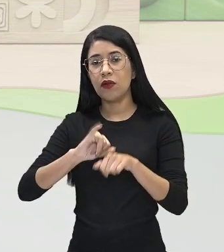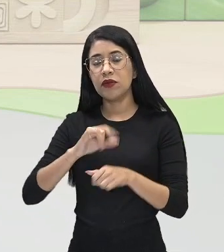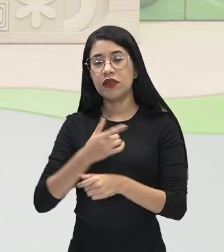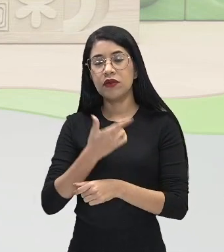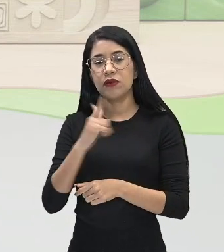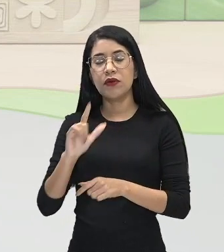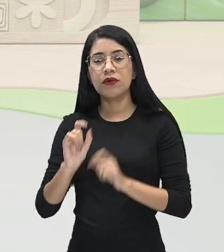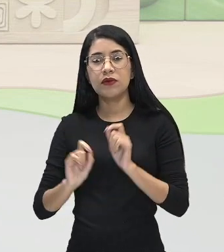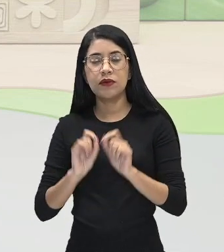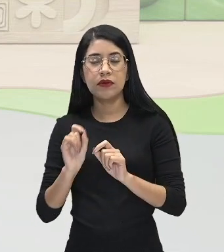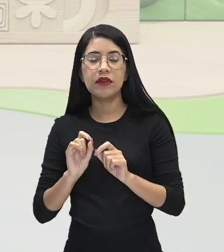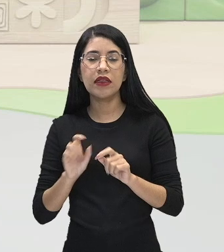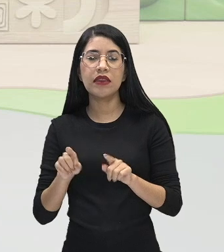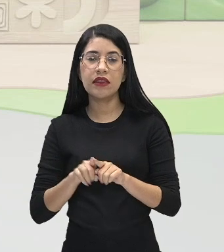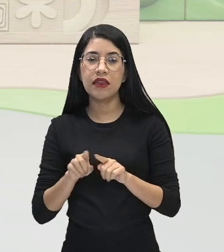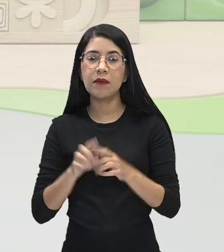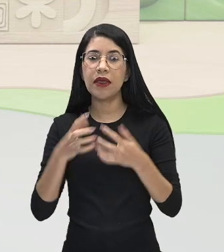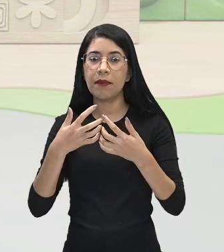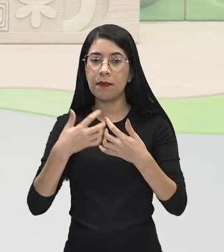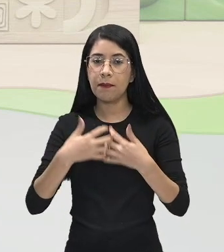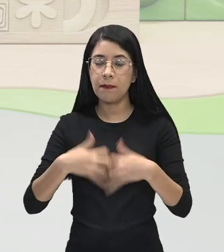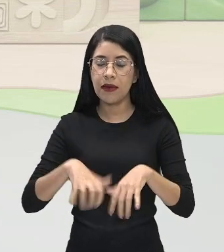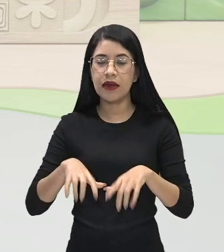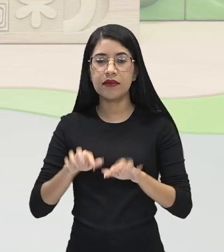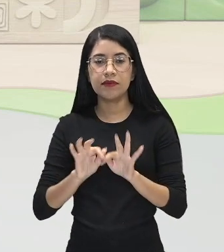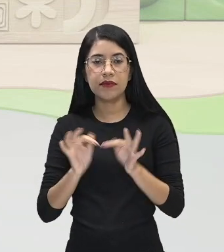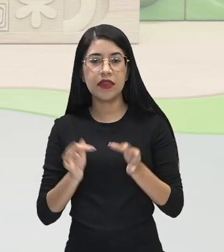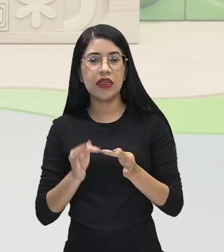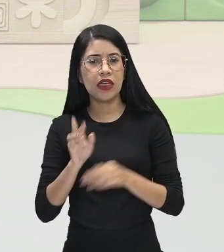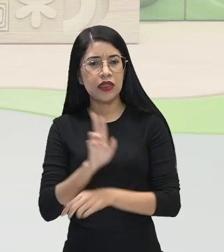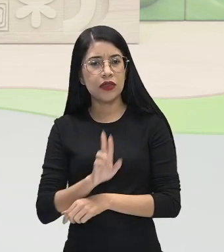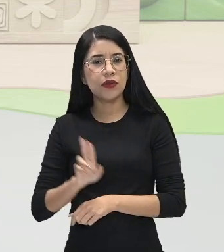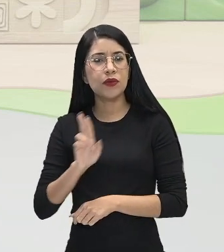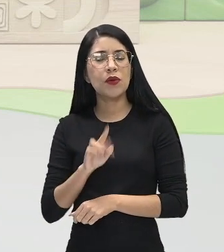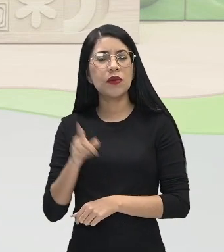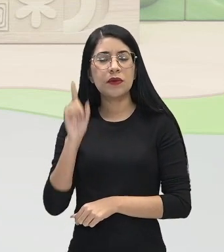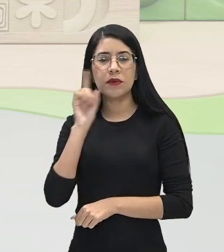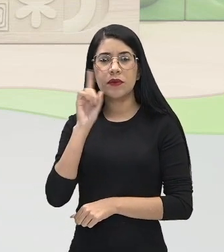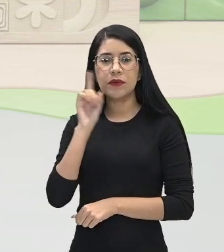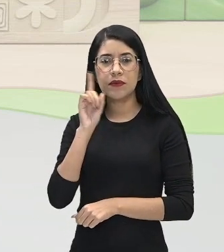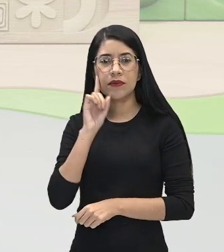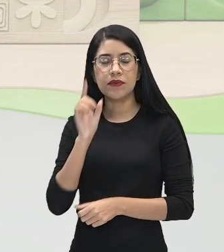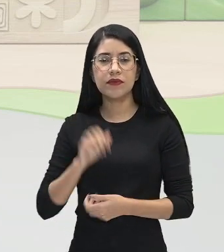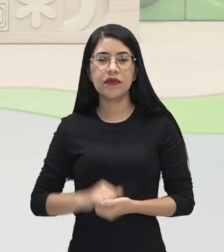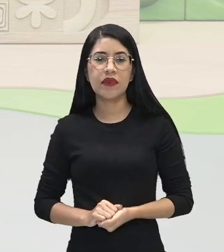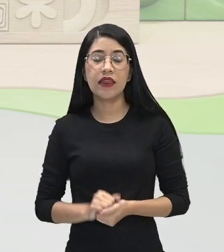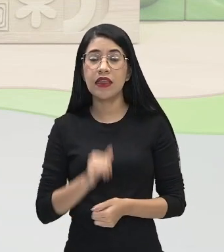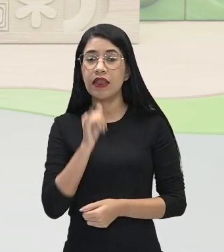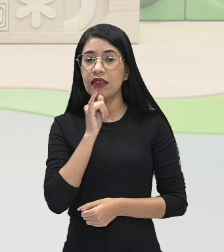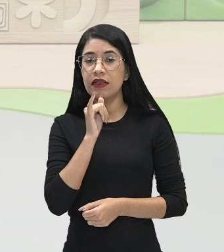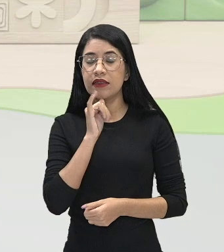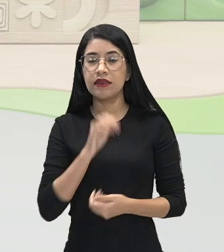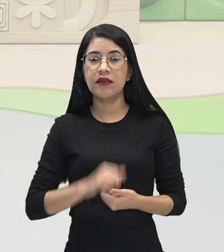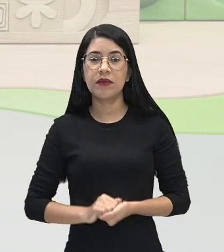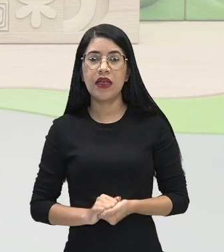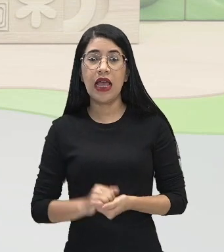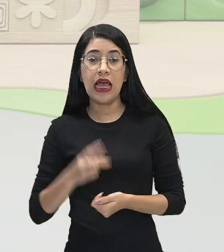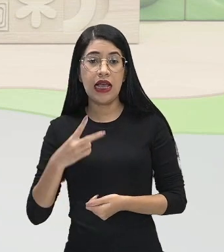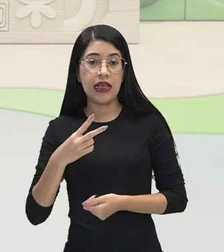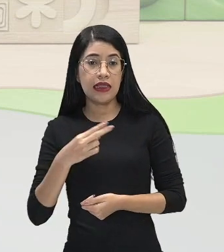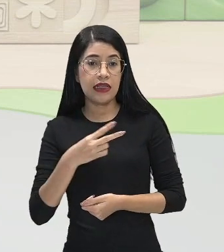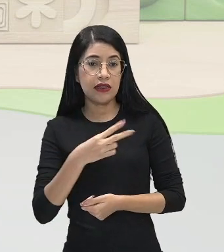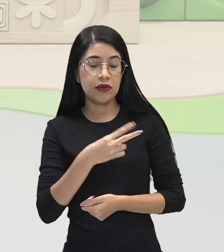também são consideradas máquinas simples que nós manuseamos cotidianamente. Por exemplo, a sua tesoura de